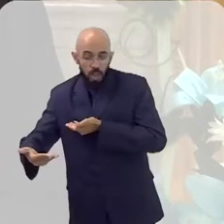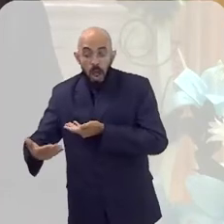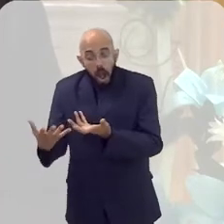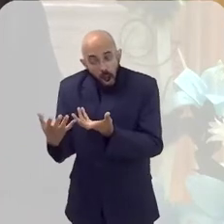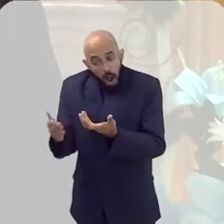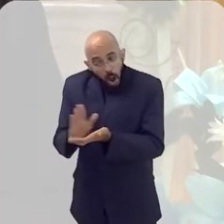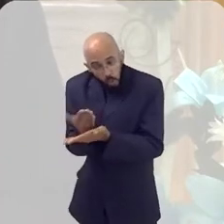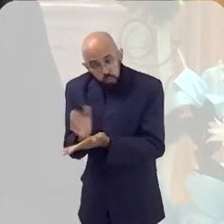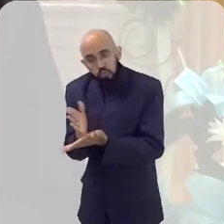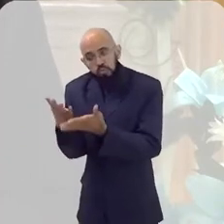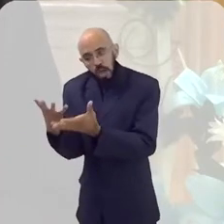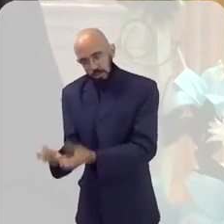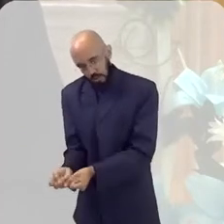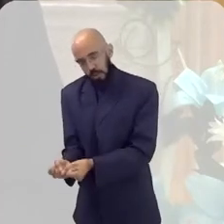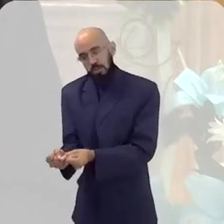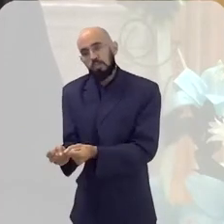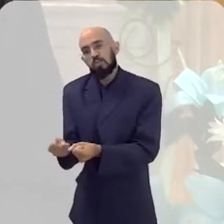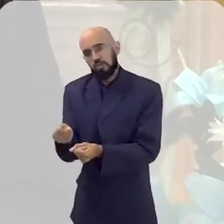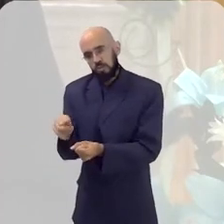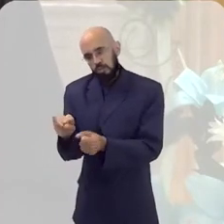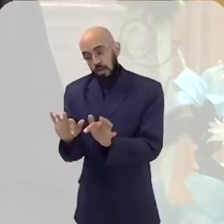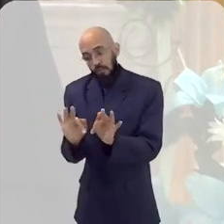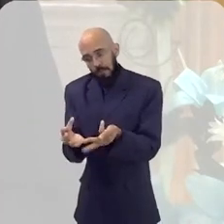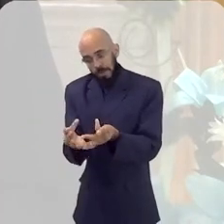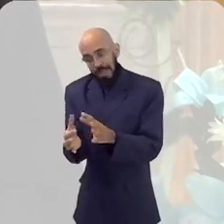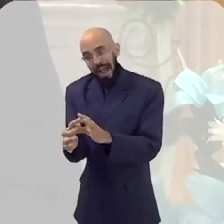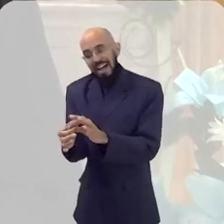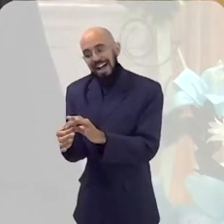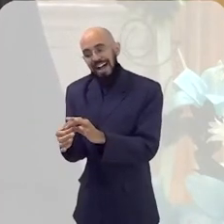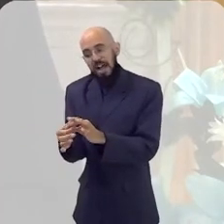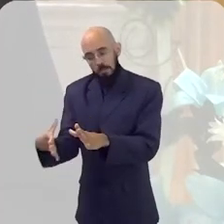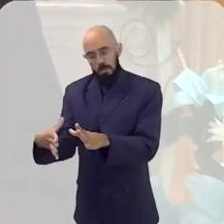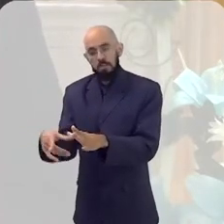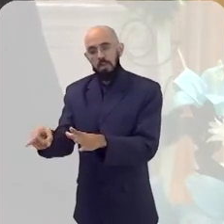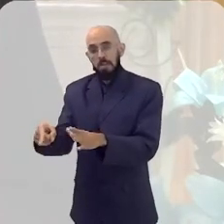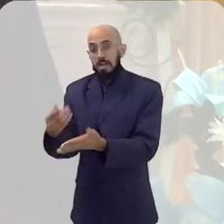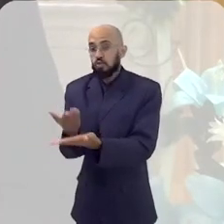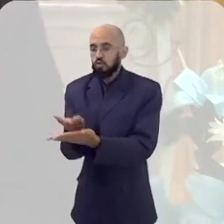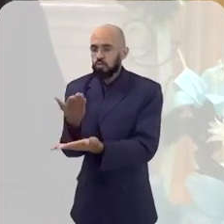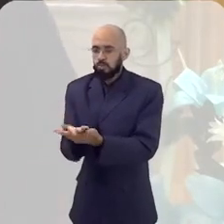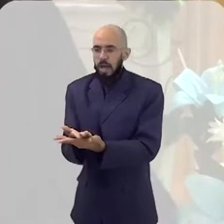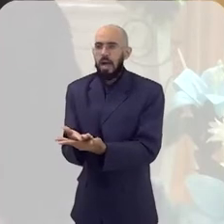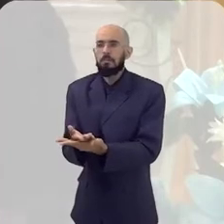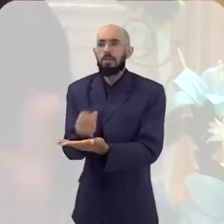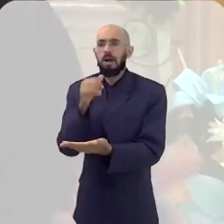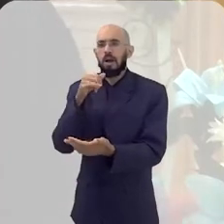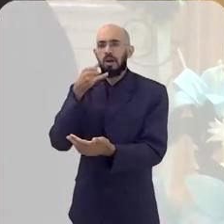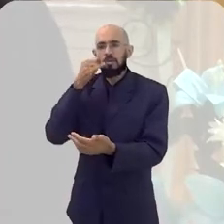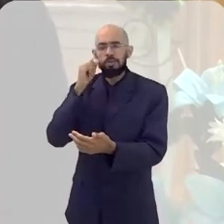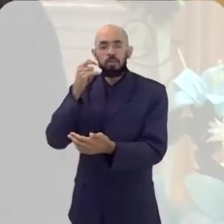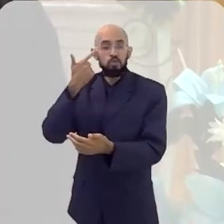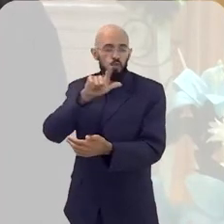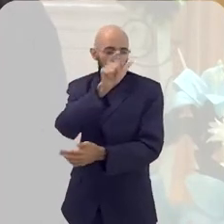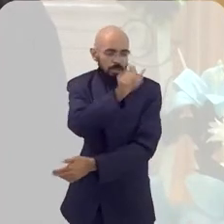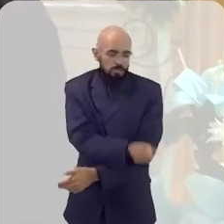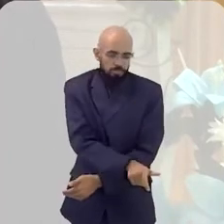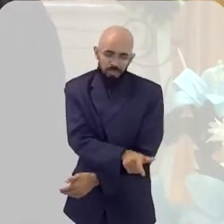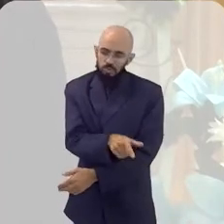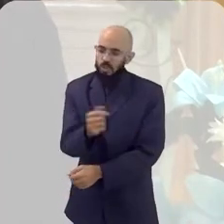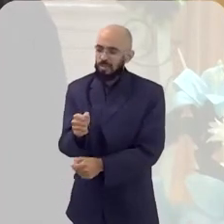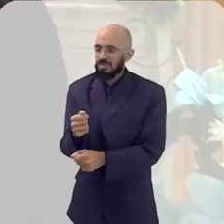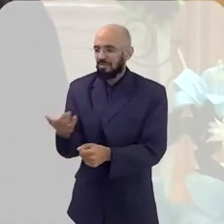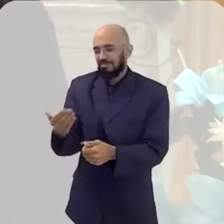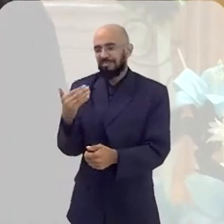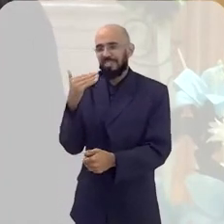grupos aceitam menores de idade, com autorização dos pais, para estudar a religião, para acabar não caindo na mão de outras pessoas e